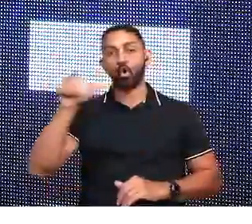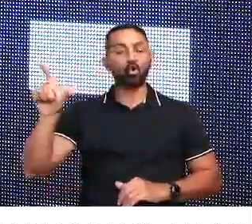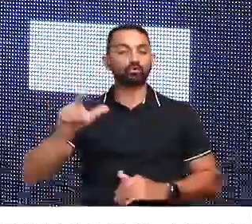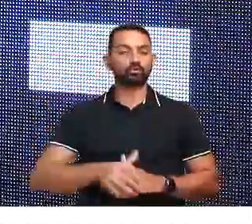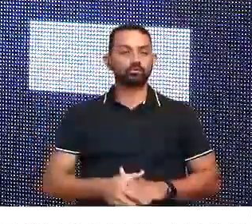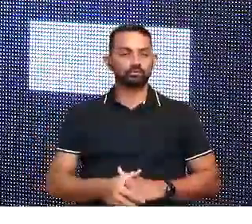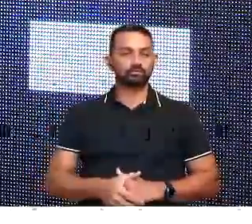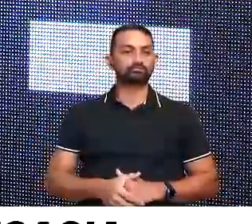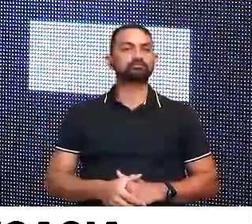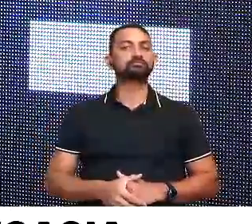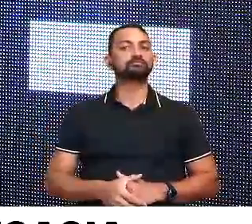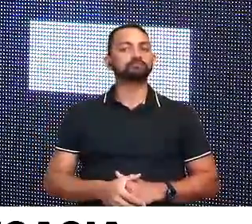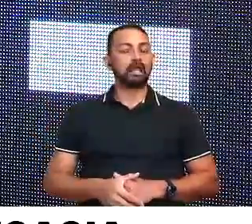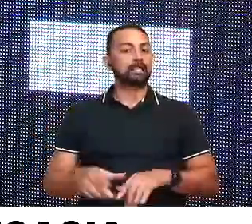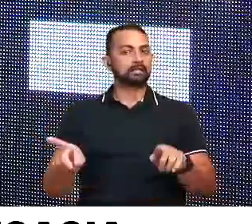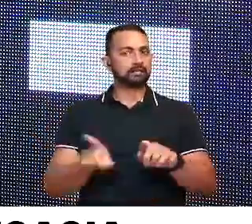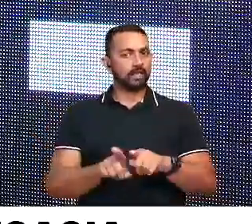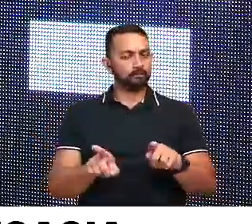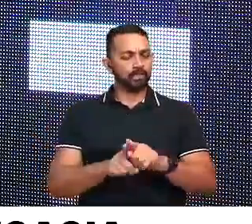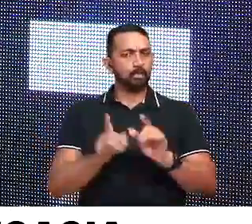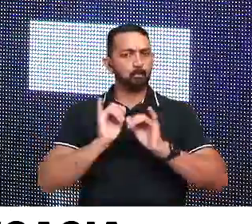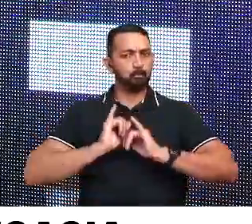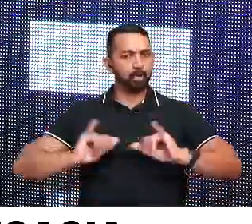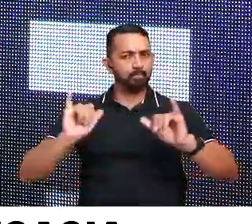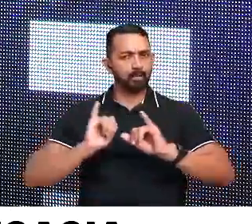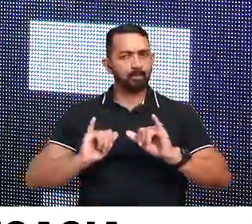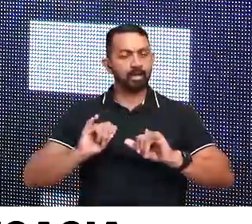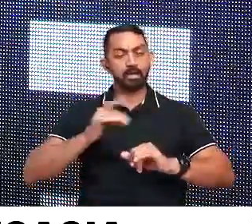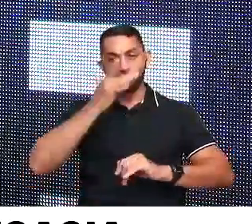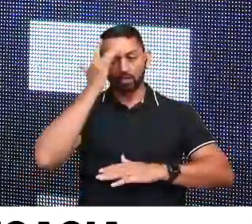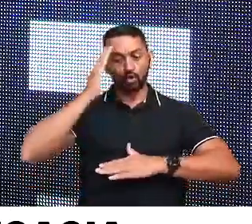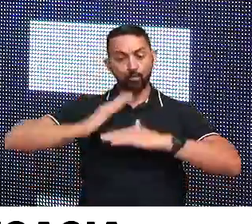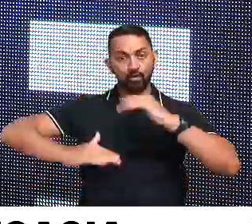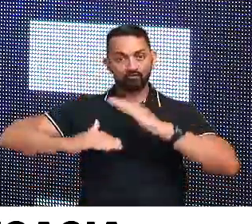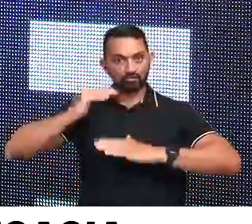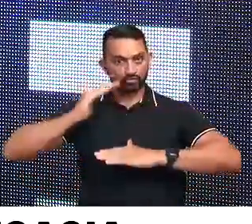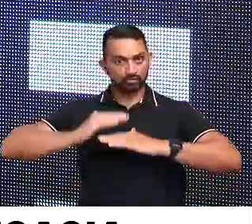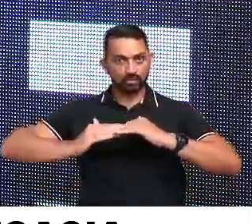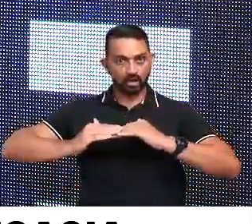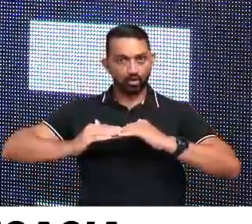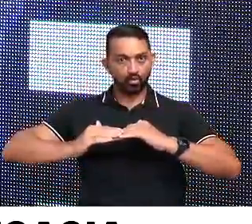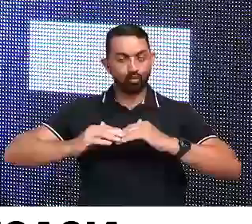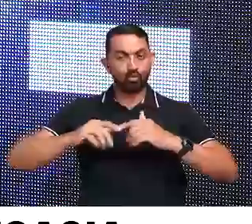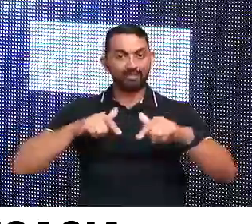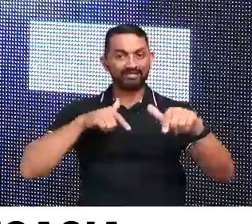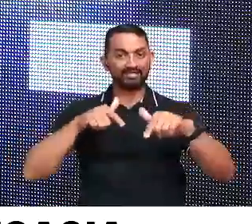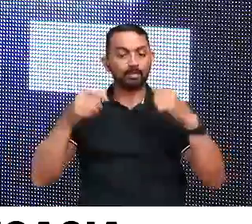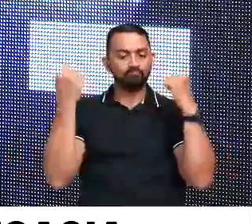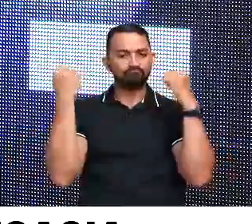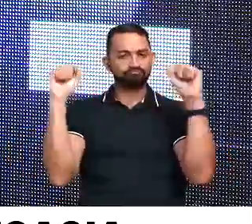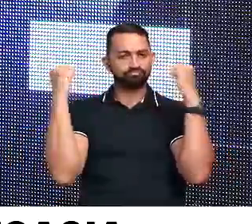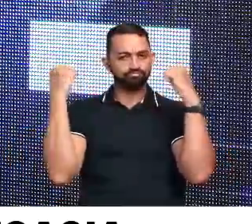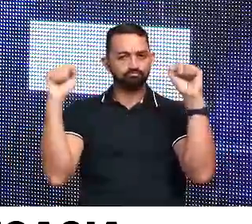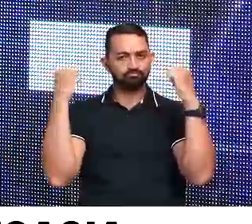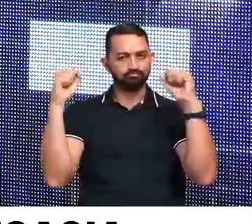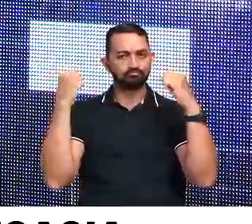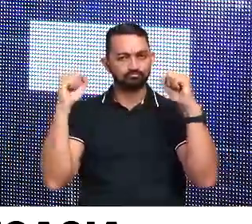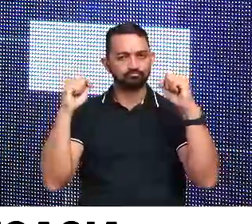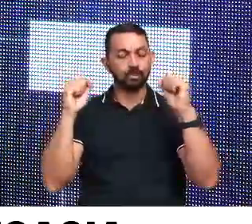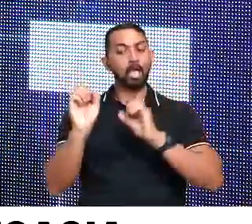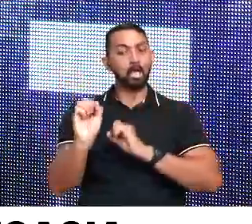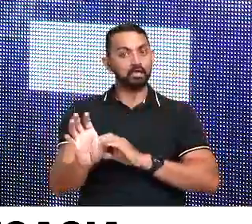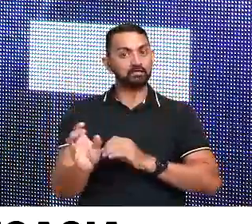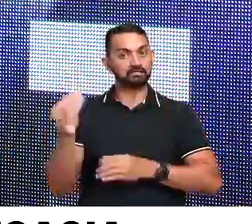o que o outro caso que ganhou muita repercussão aqui em Imperatriz foi de um profissional de educação física que estava dando